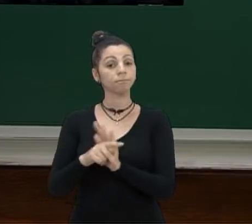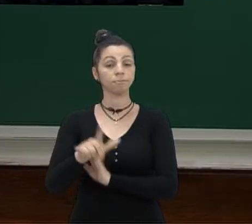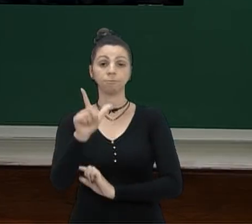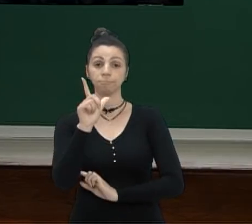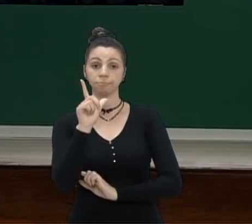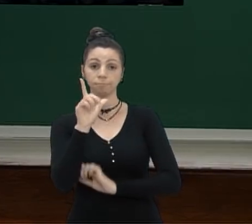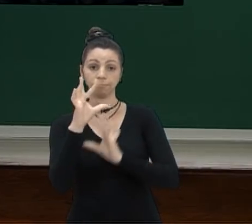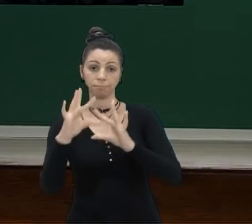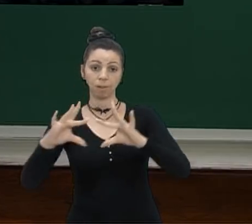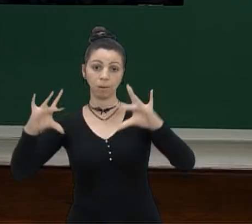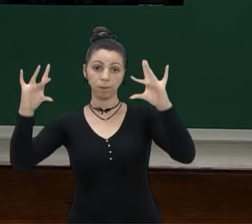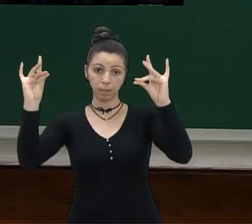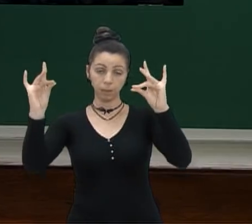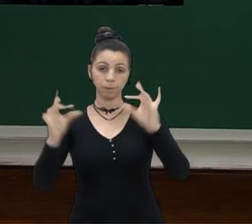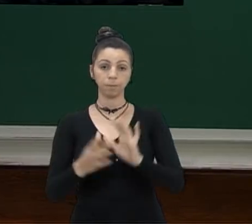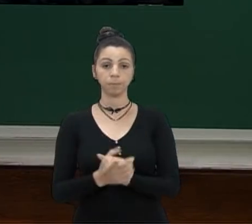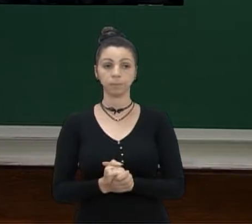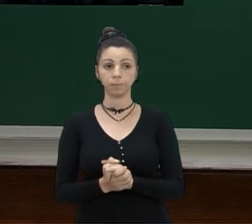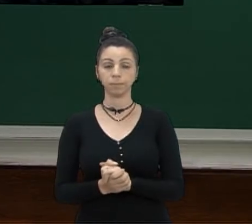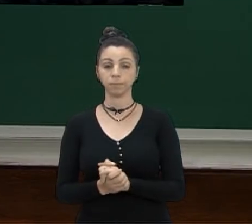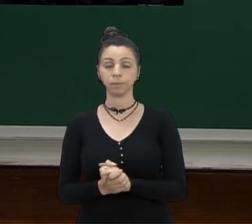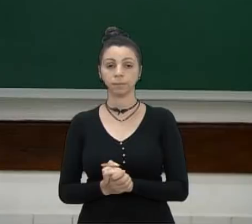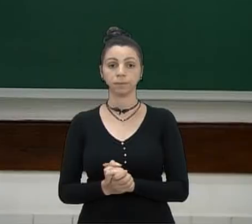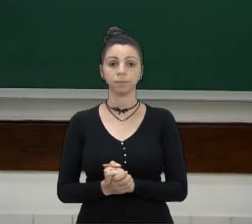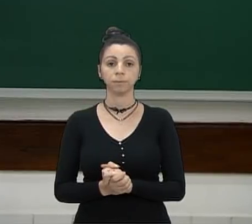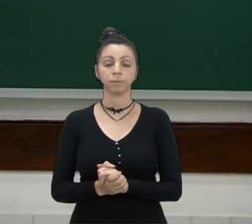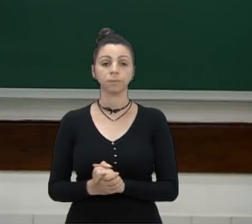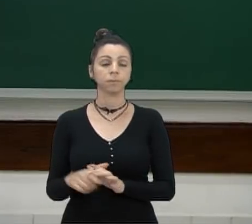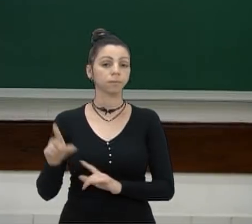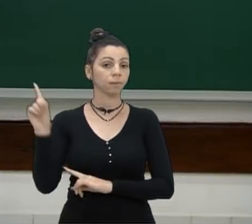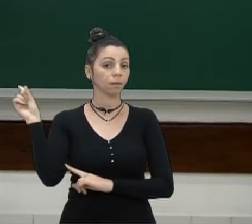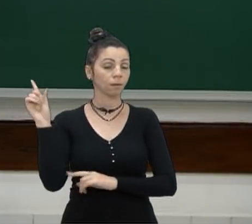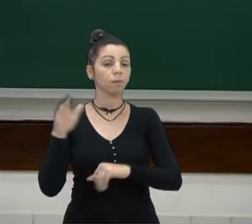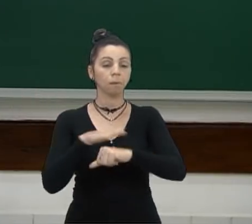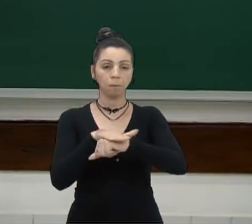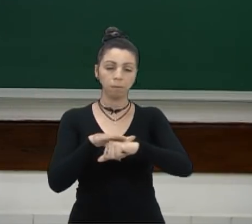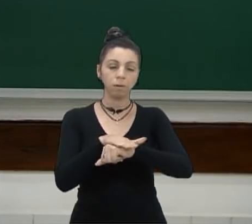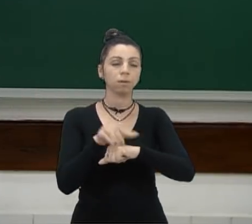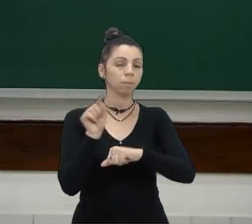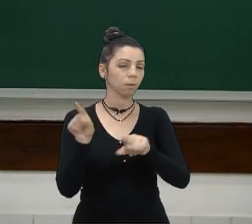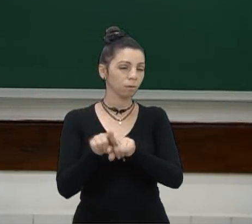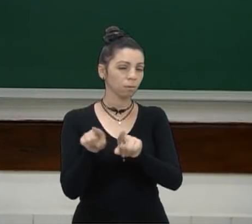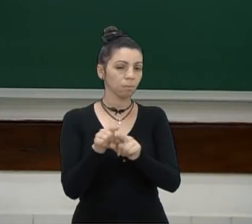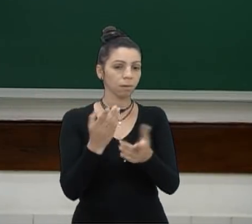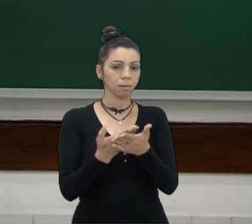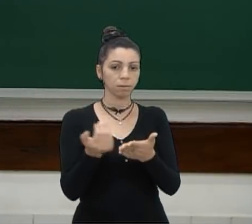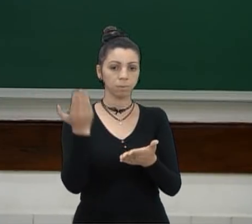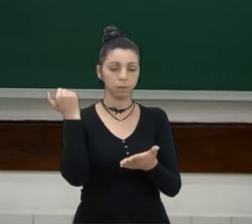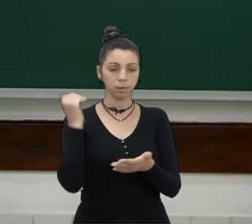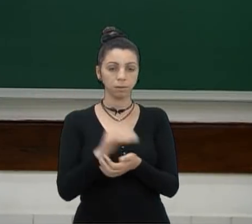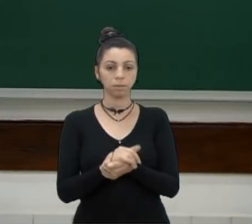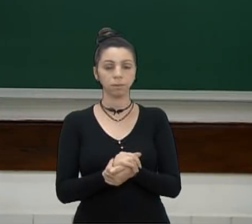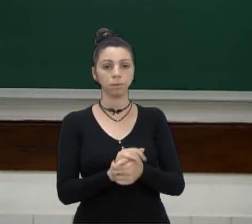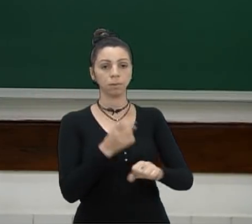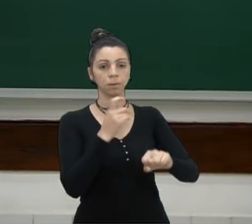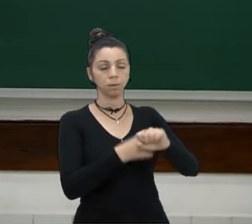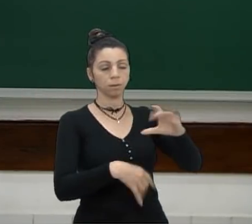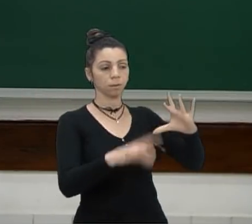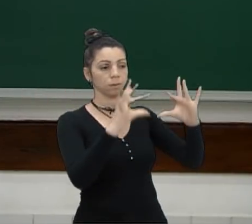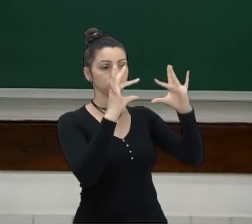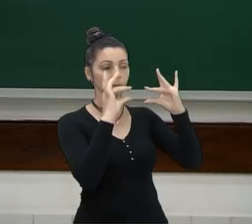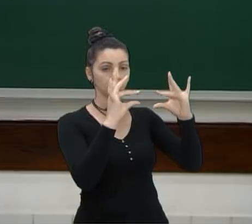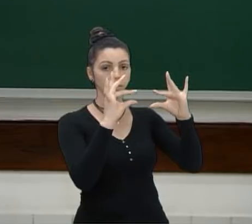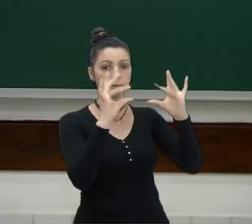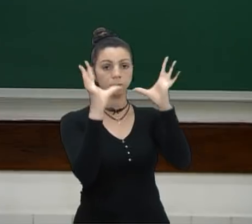líquido. Vamos relembrar essa tabelinha? Nós conversamos isso também na aula passada, que o estado sólido, líquido e